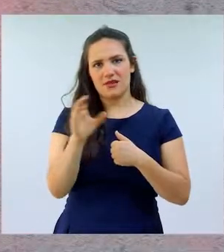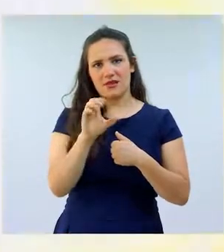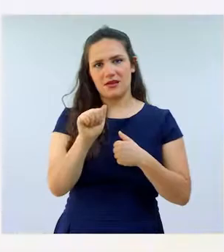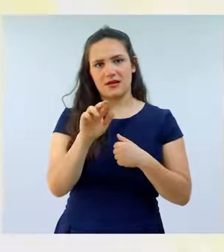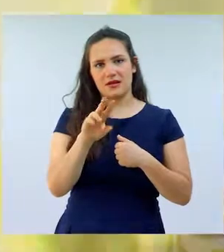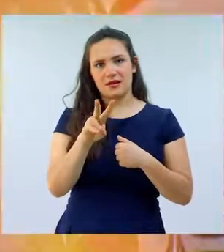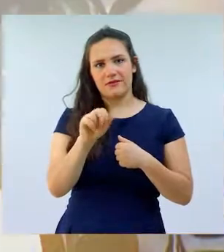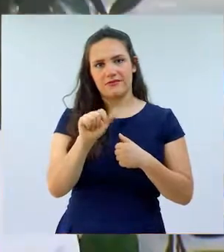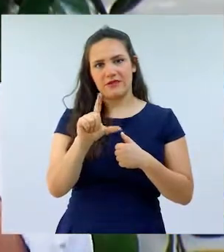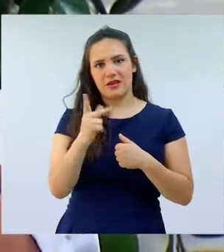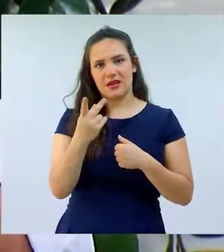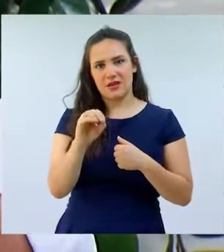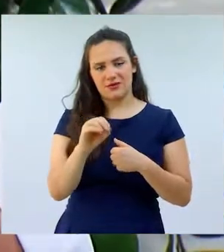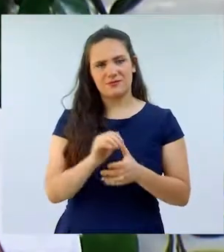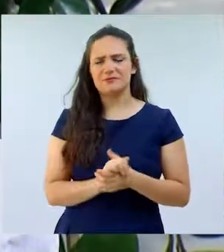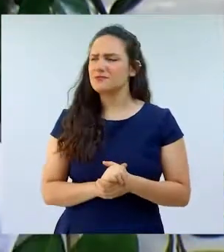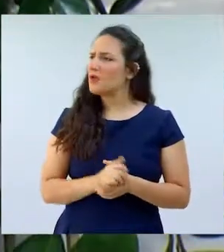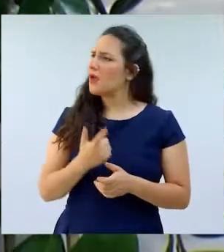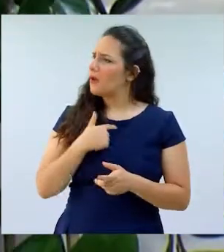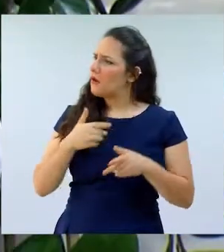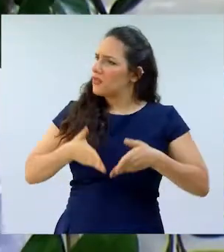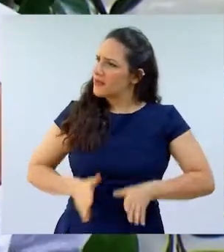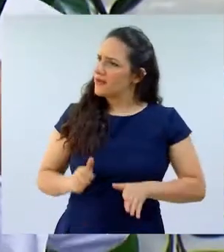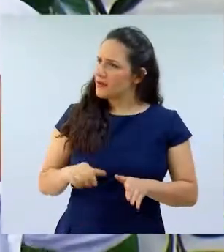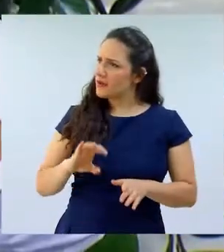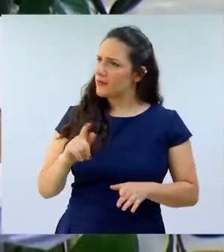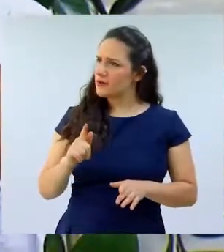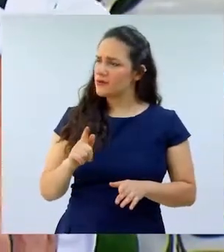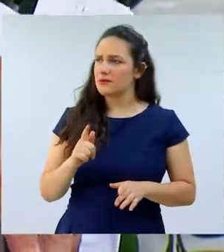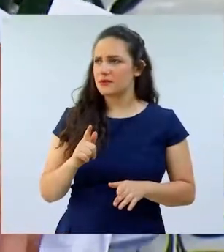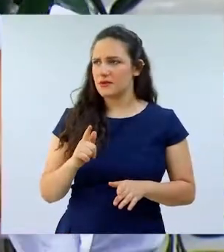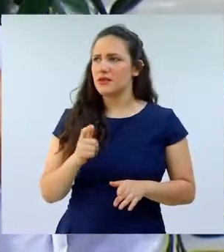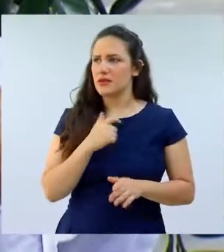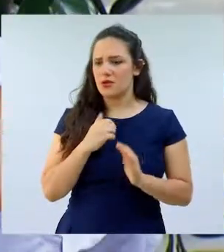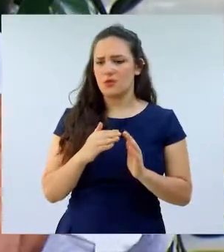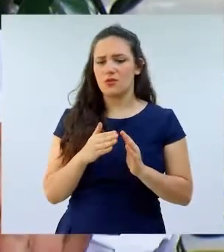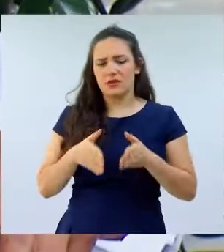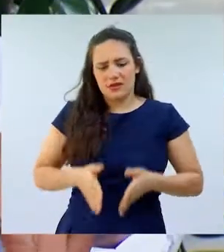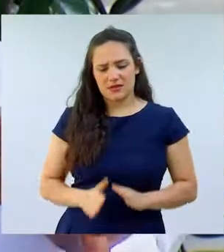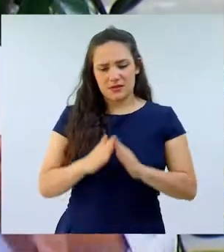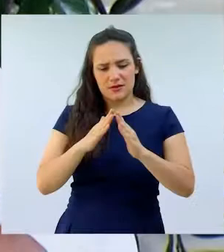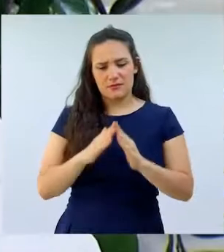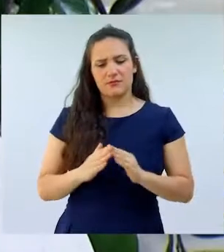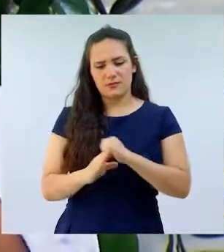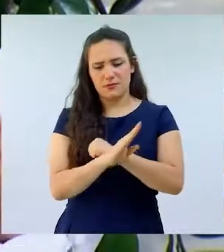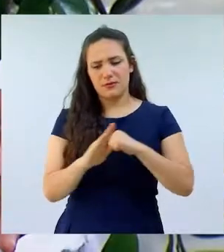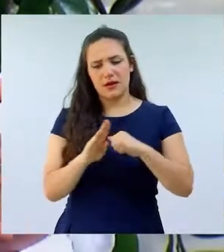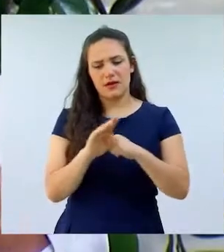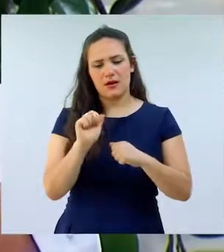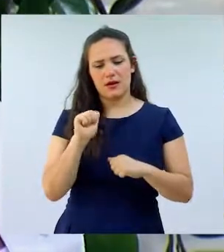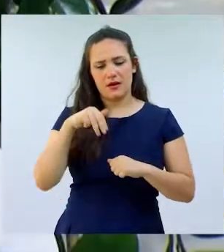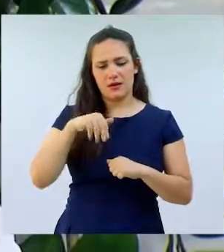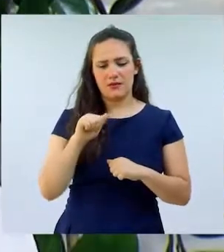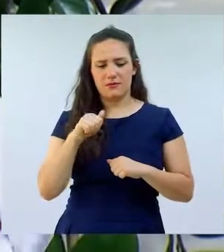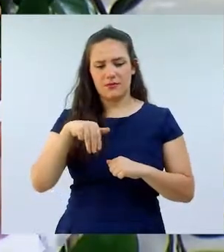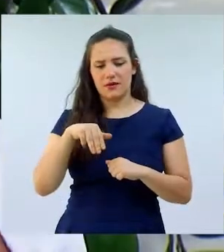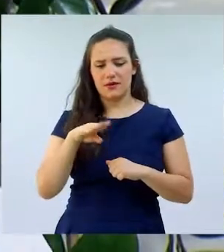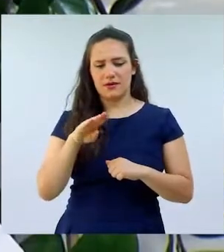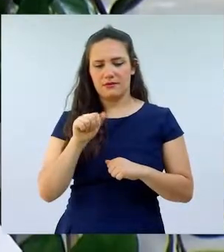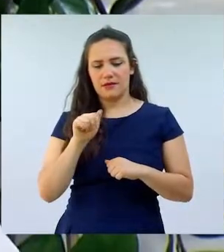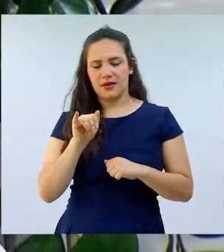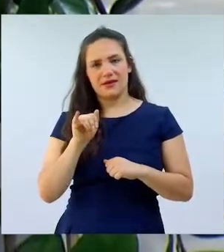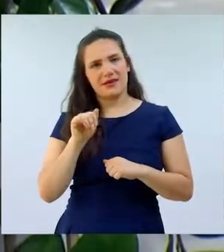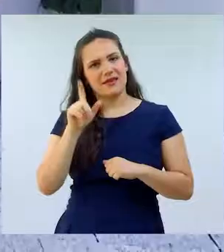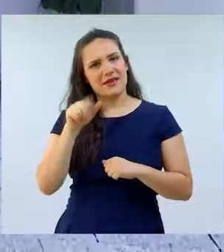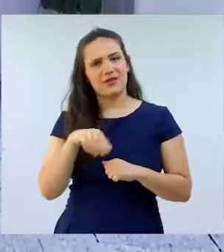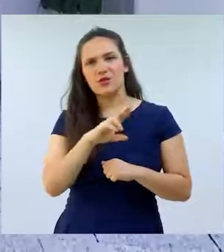de Campo Grande também, a gente tem o mesmo ano praticamente, e eu fui naquele bairro Mambaí. A Mambaí. Aí o pessoal chama até de Salgado Filho, eu chamo de